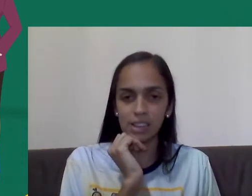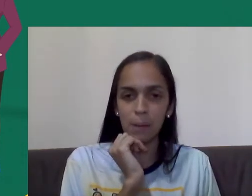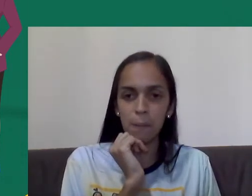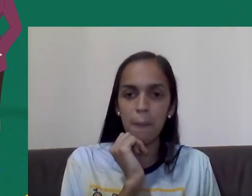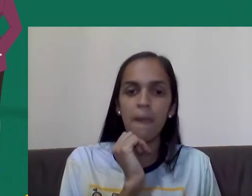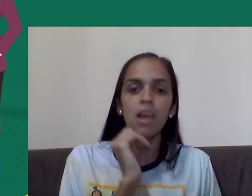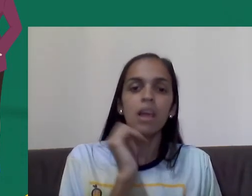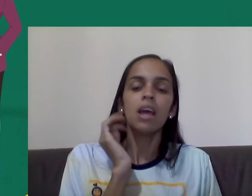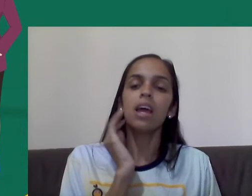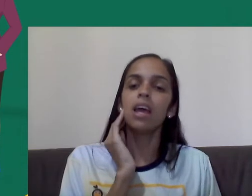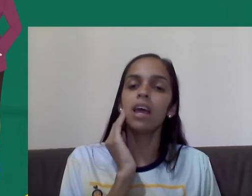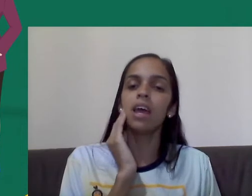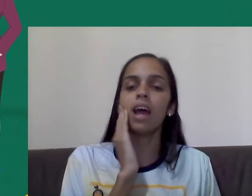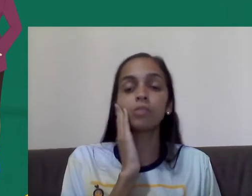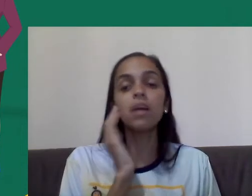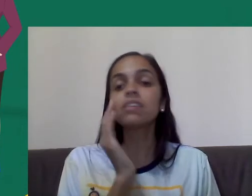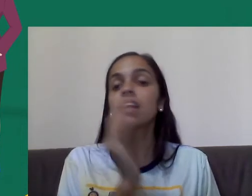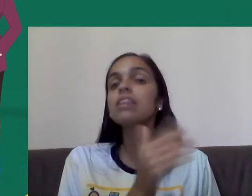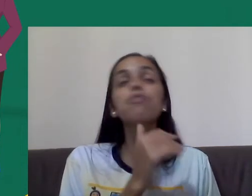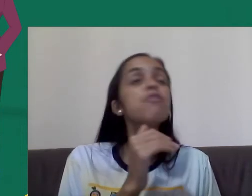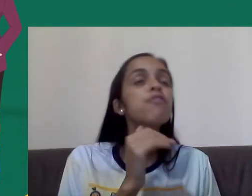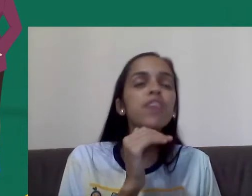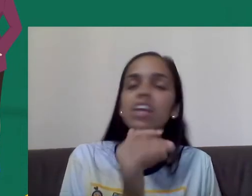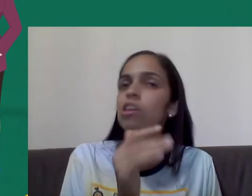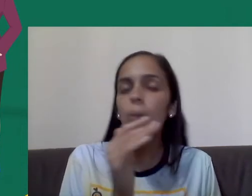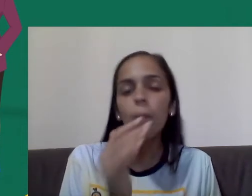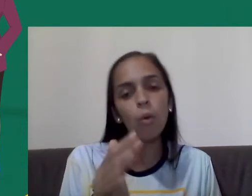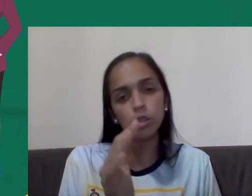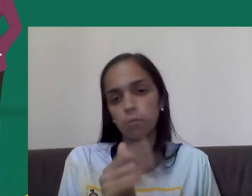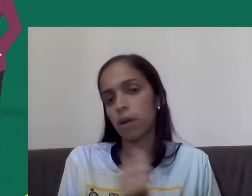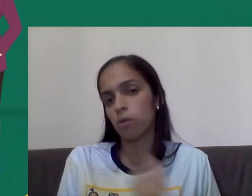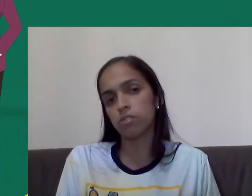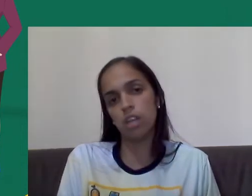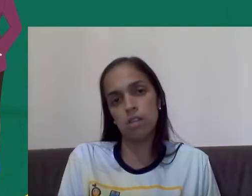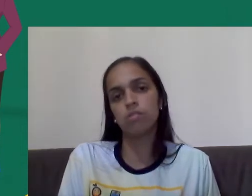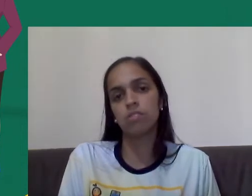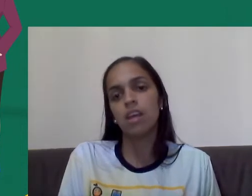renda. As mulheres ainda enfrentam muitos